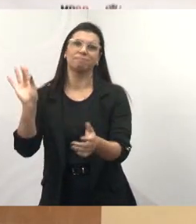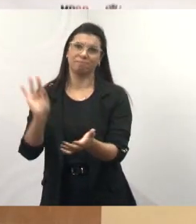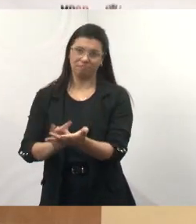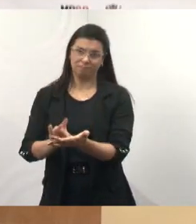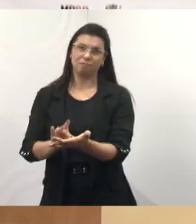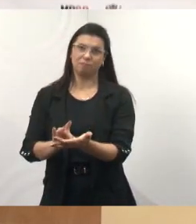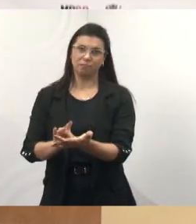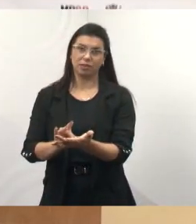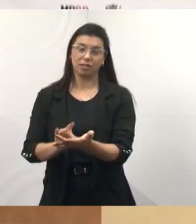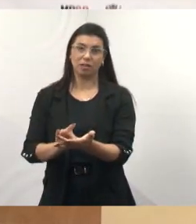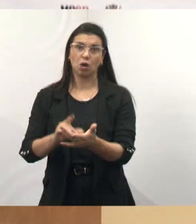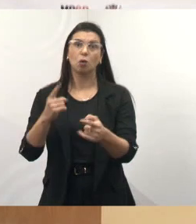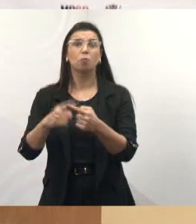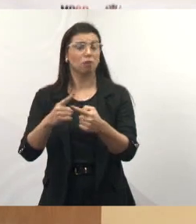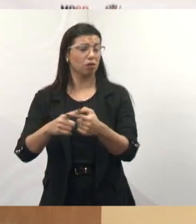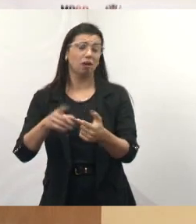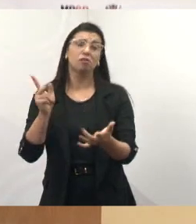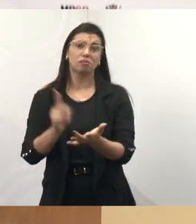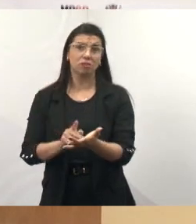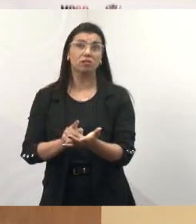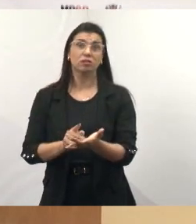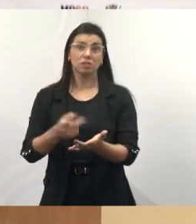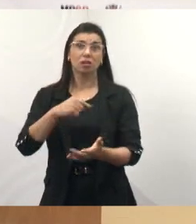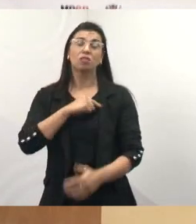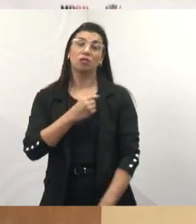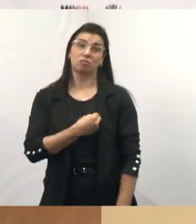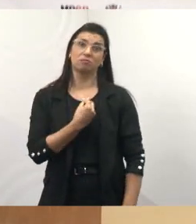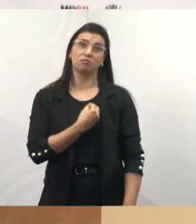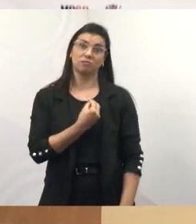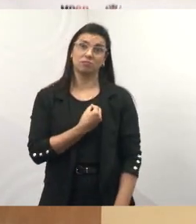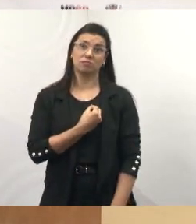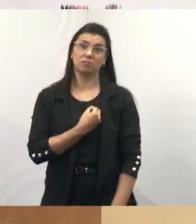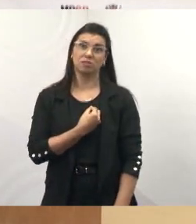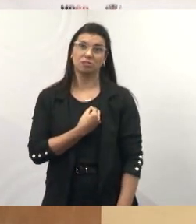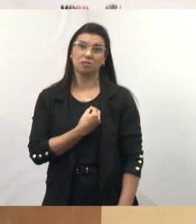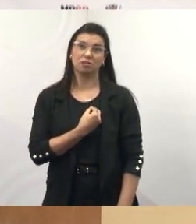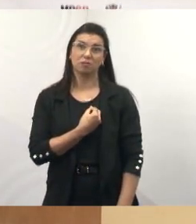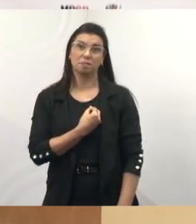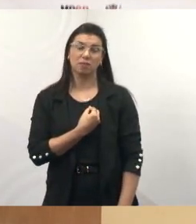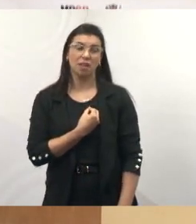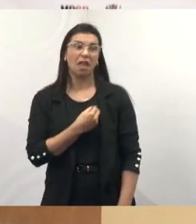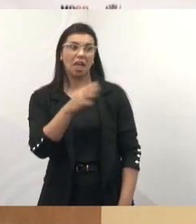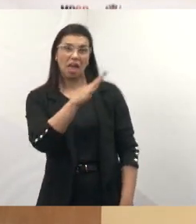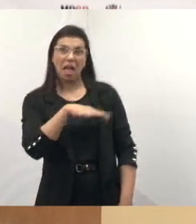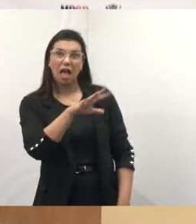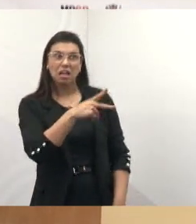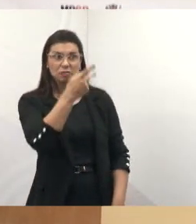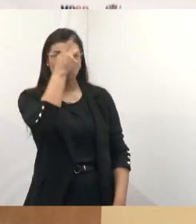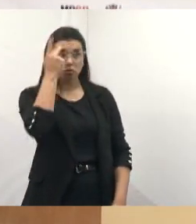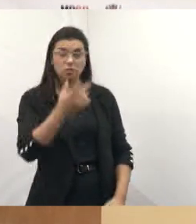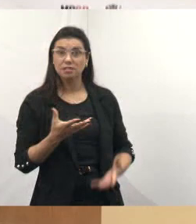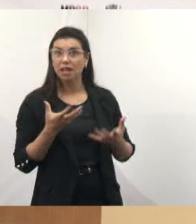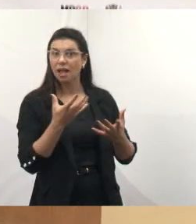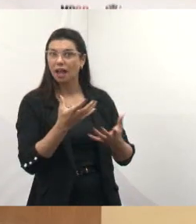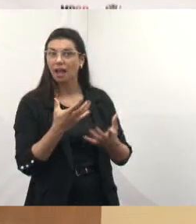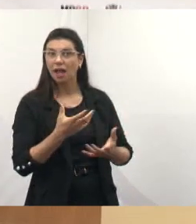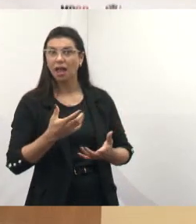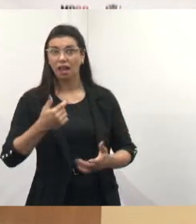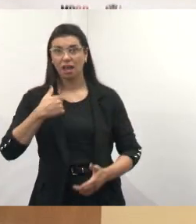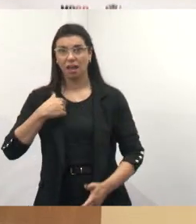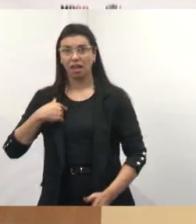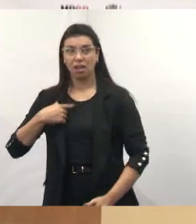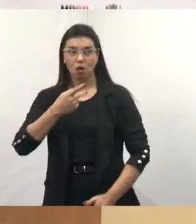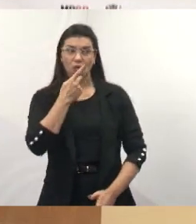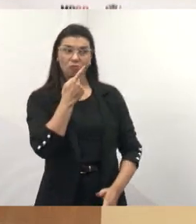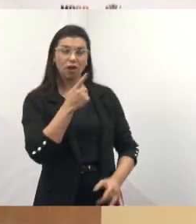embaixo, porque é exatamente isso, amigo, que a gente vivencia. Uma coisa é falar o que as pessoas querem ouvir. Outra coisa é fazer o que é necessário.